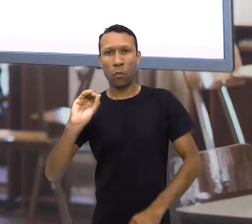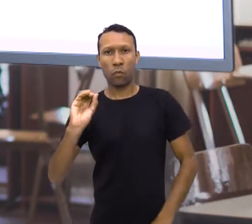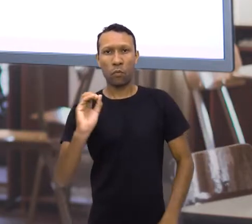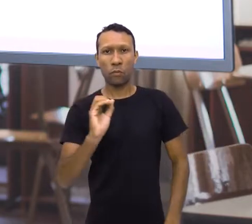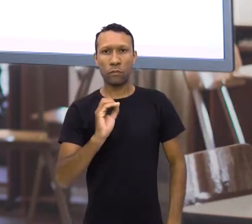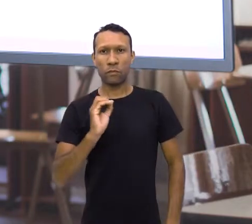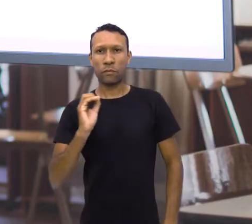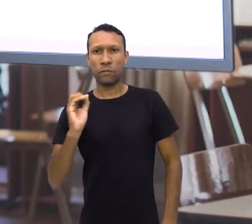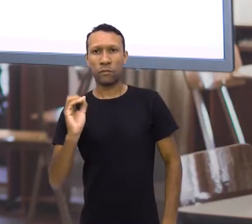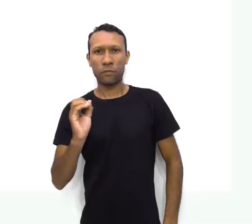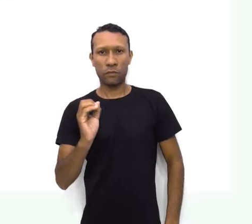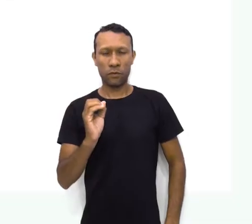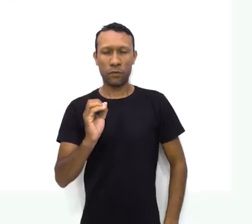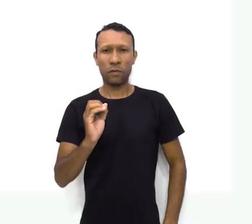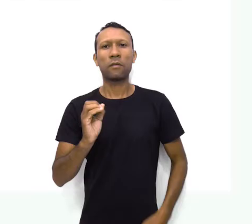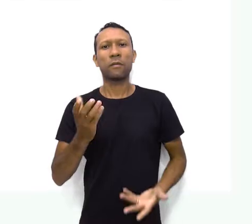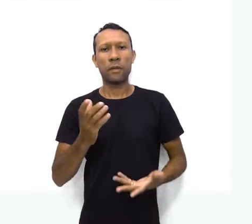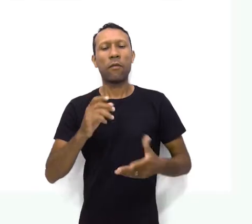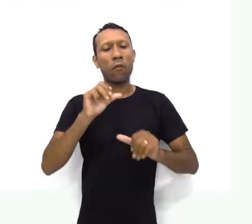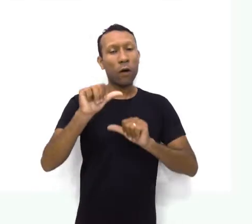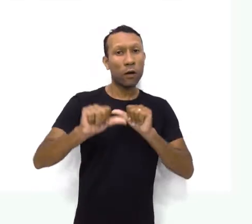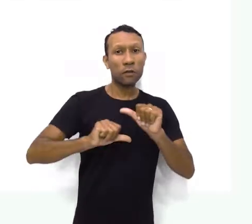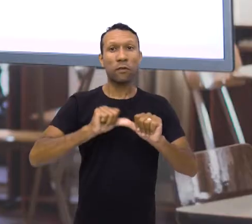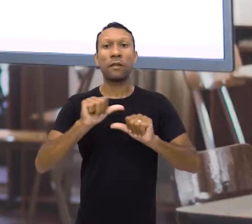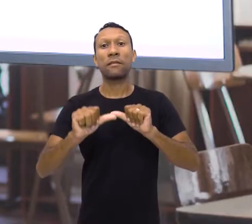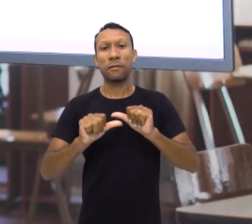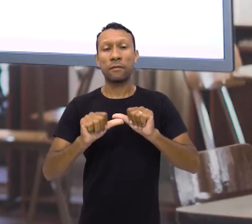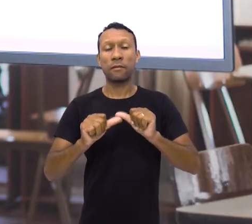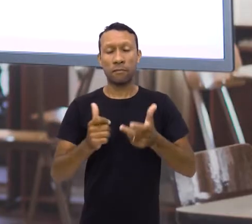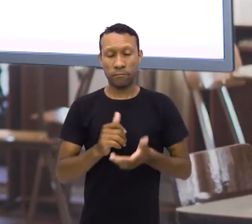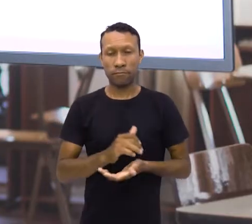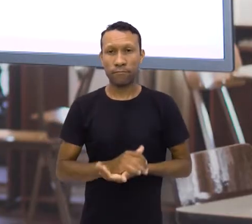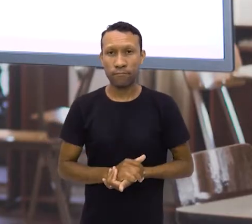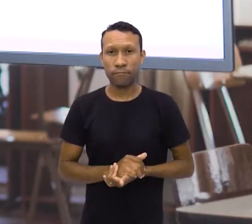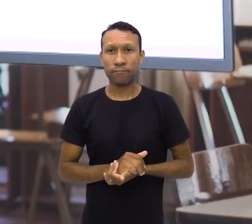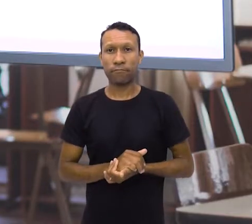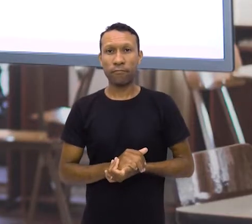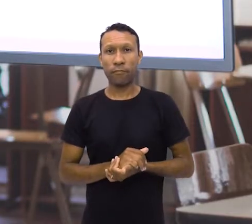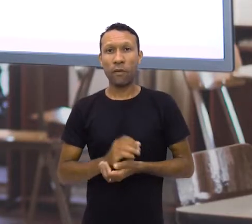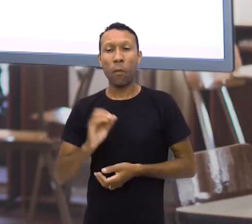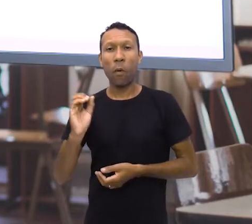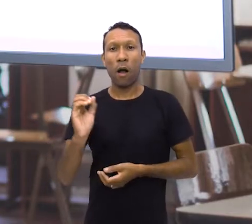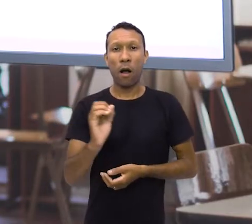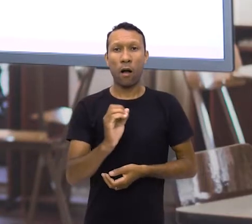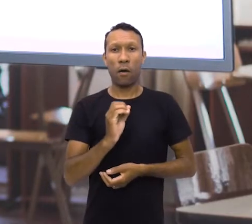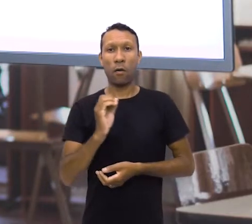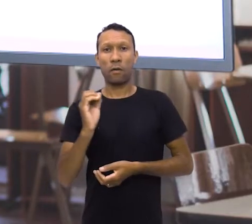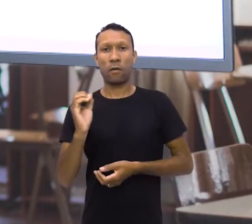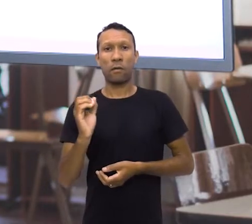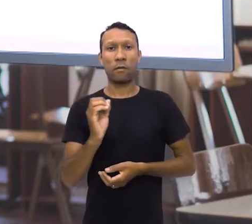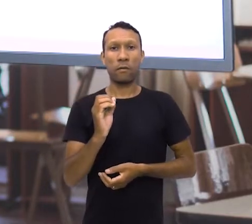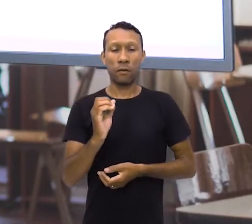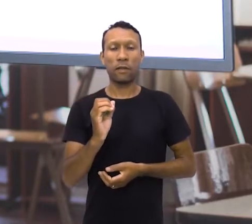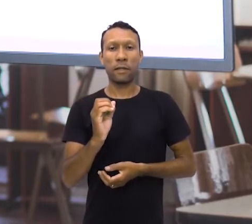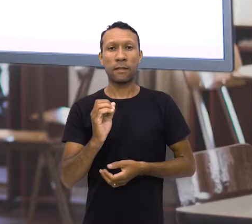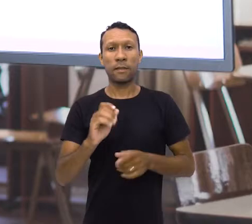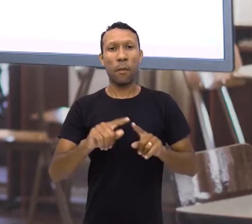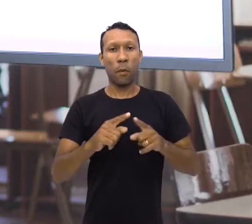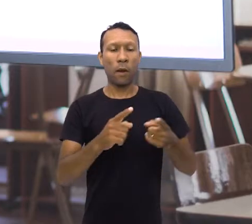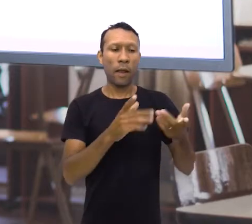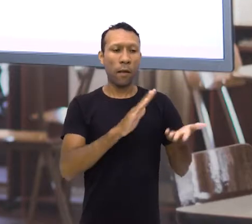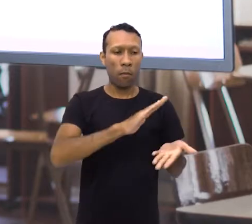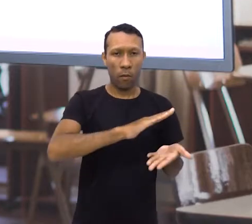uma transformação de rotação. Um giro, uma rotação. A figura permanece a mesma, porém em uma